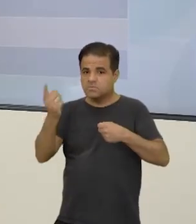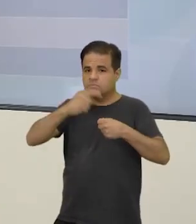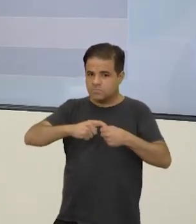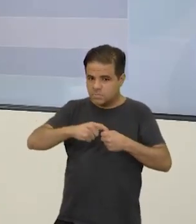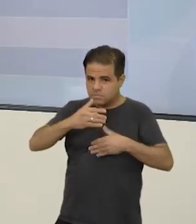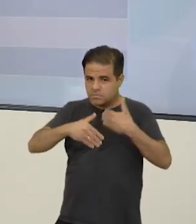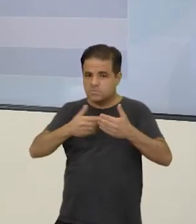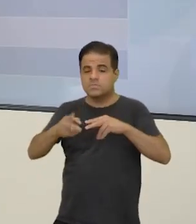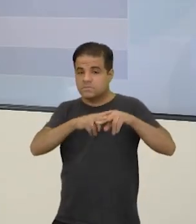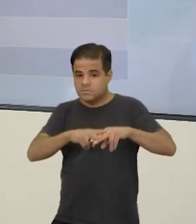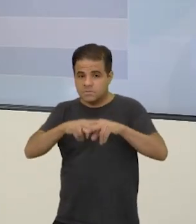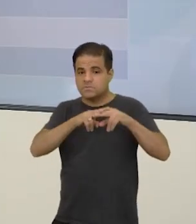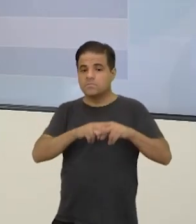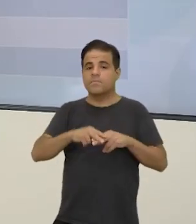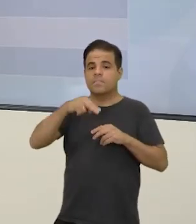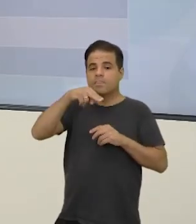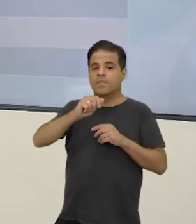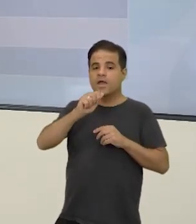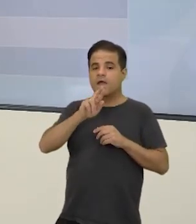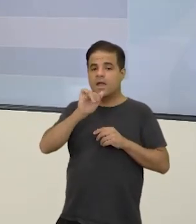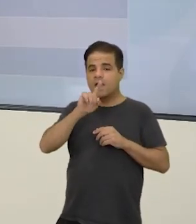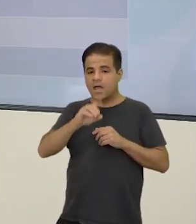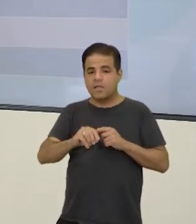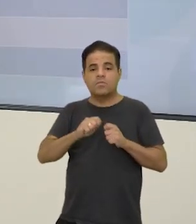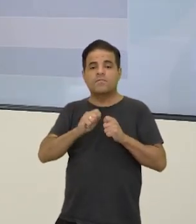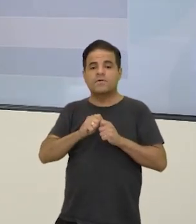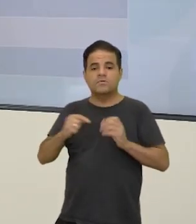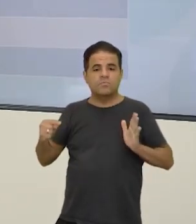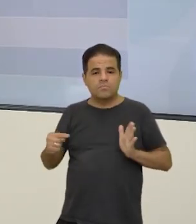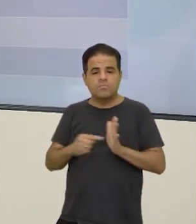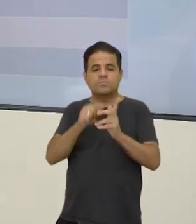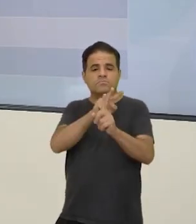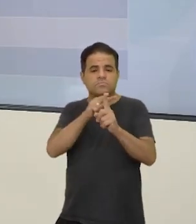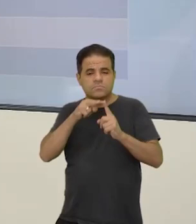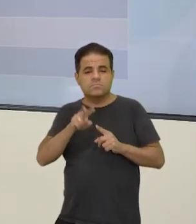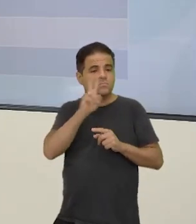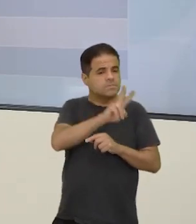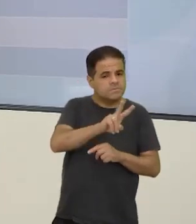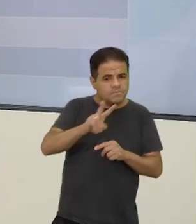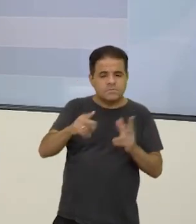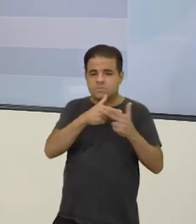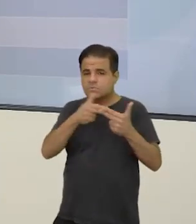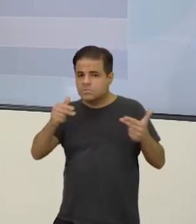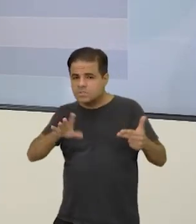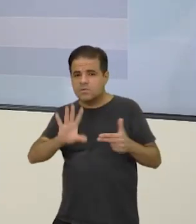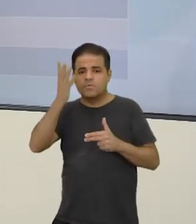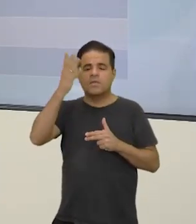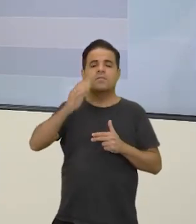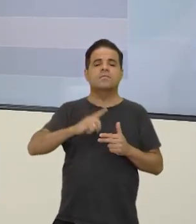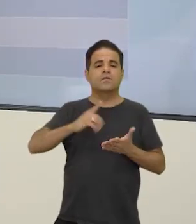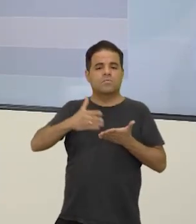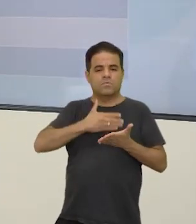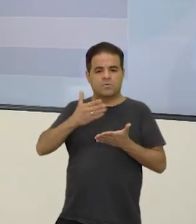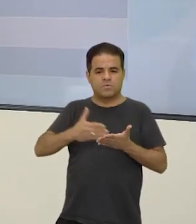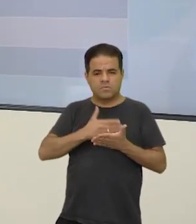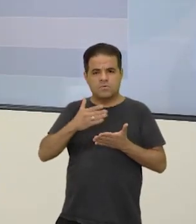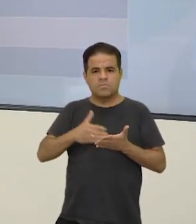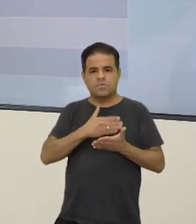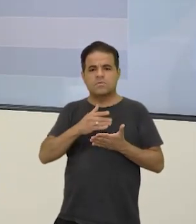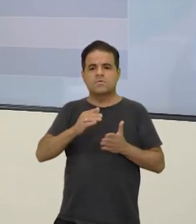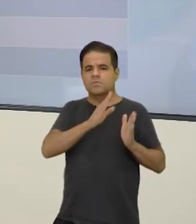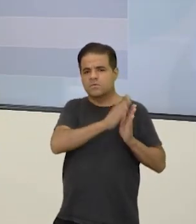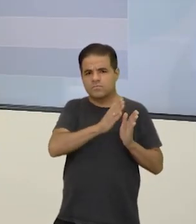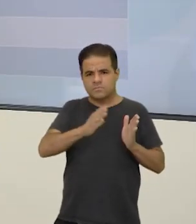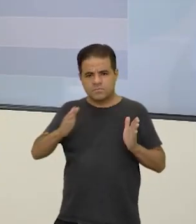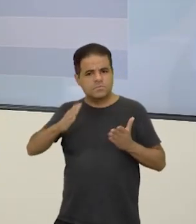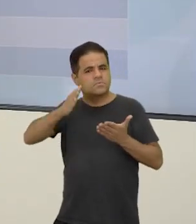retomando. O narrador, ele é o ponto de vista em que você enxerga os fatos. Por exemplo, tem tem uma